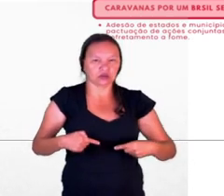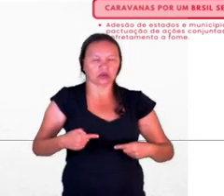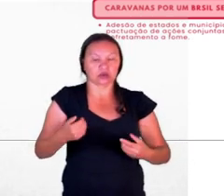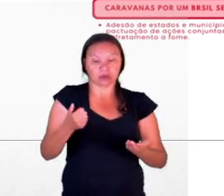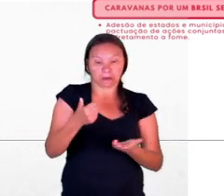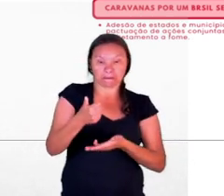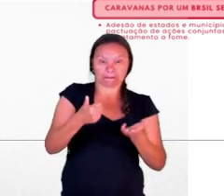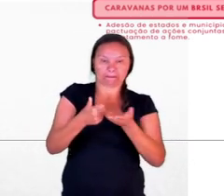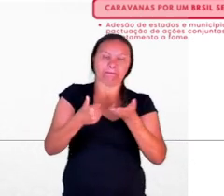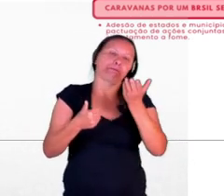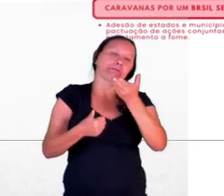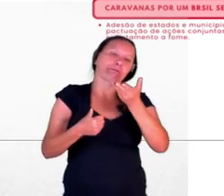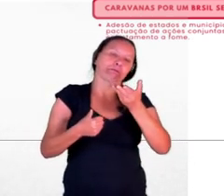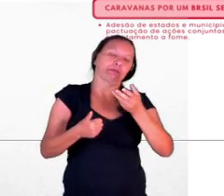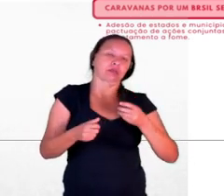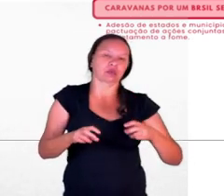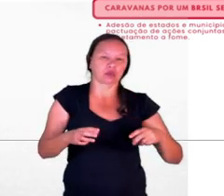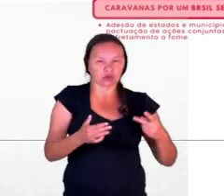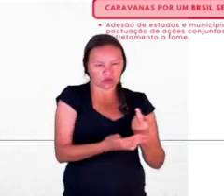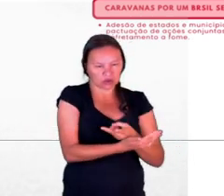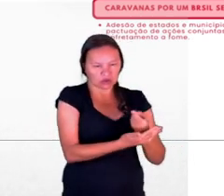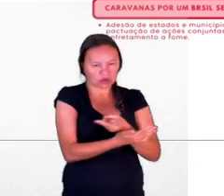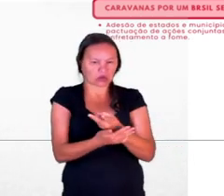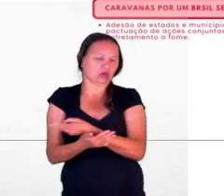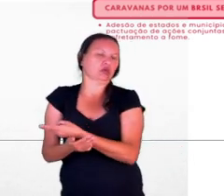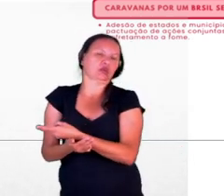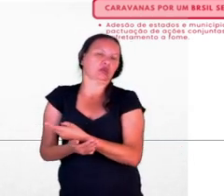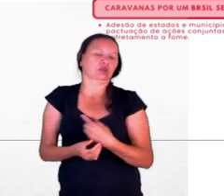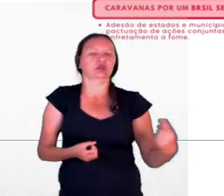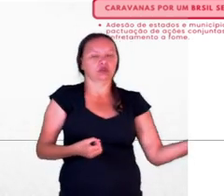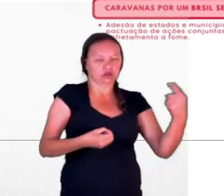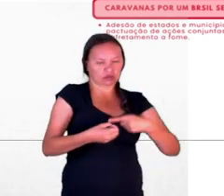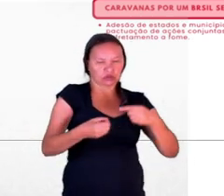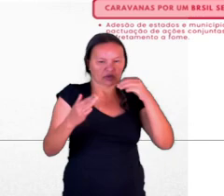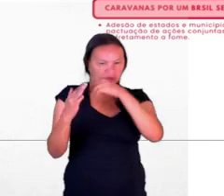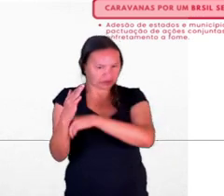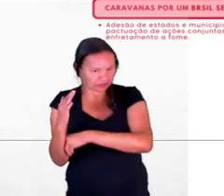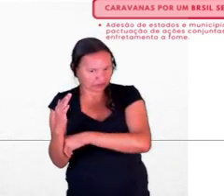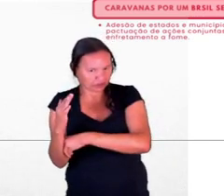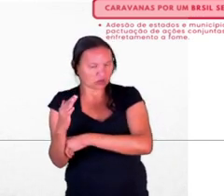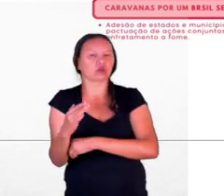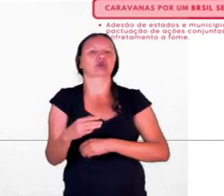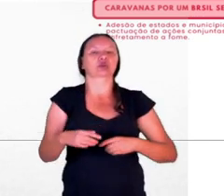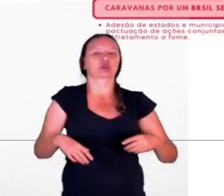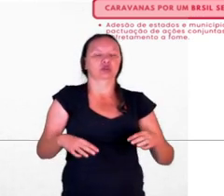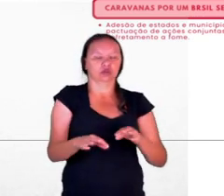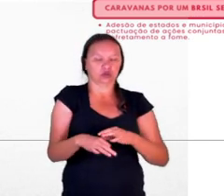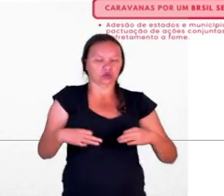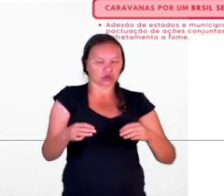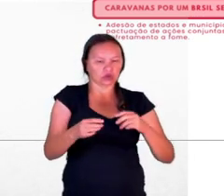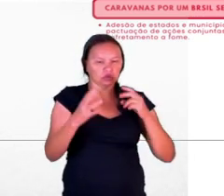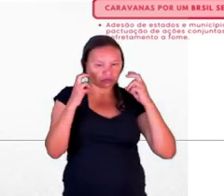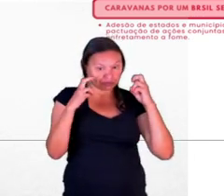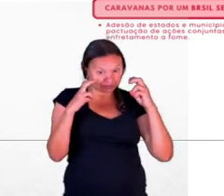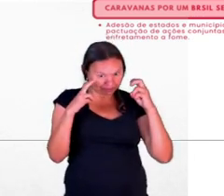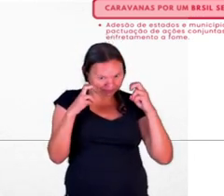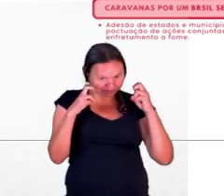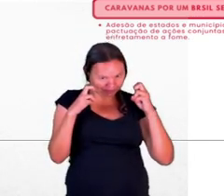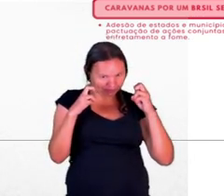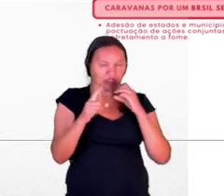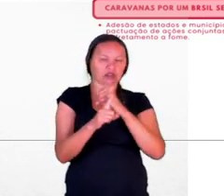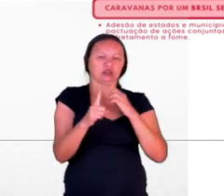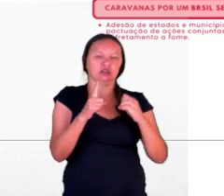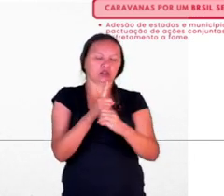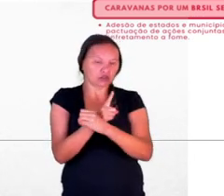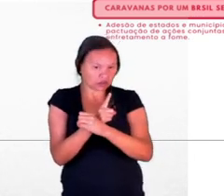né para que a gente possa monitorar identificar mas trazer para dentro aqui do plano né aquilo que a sociedade